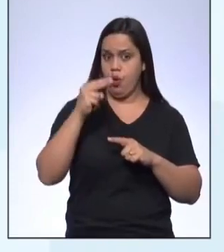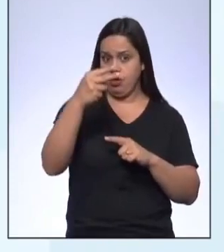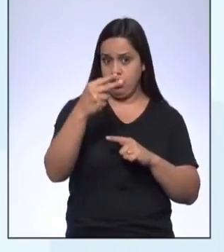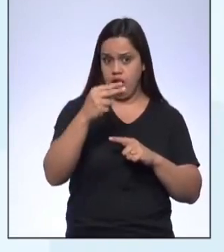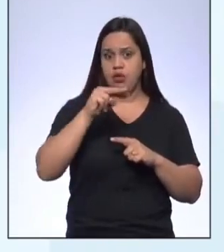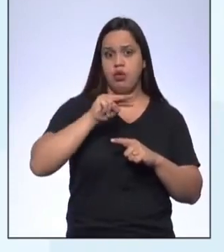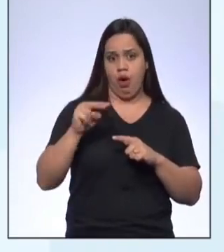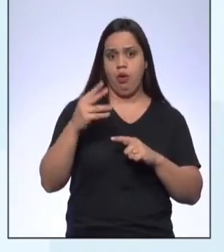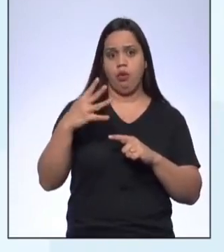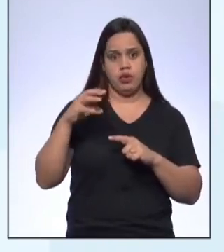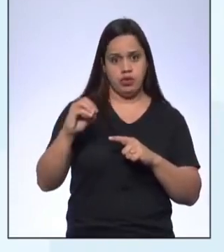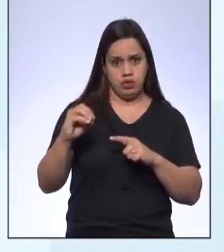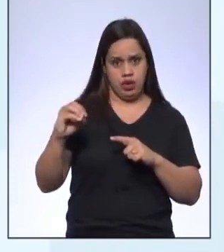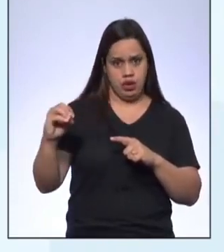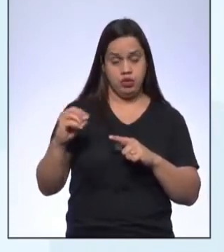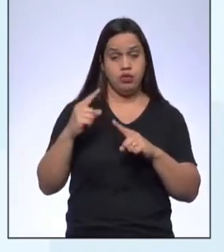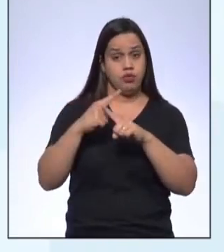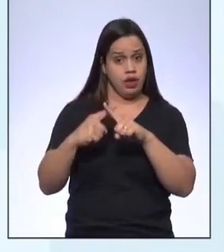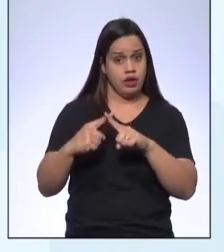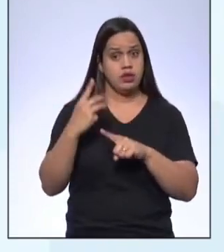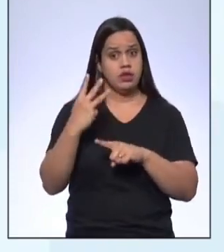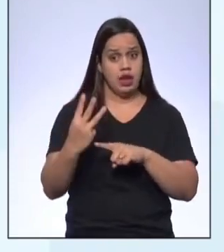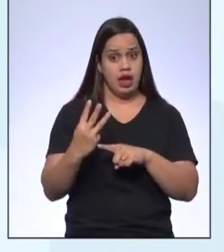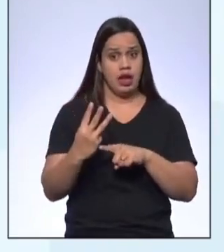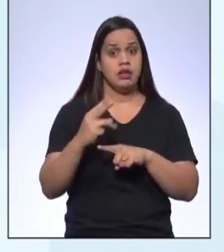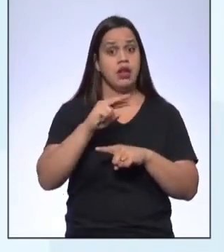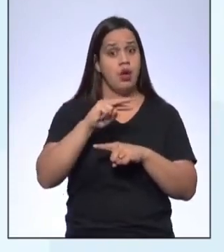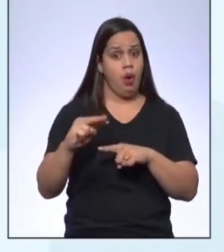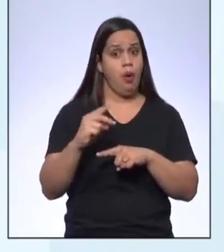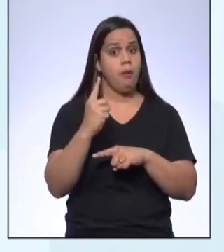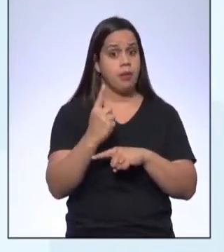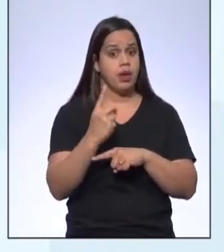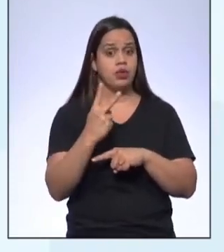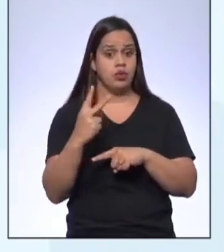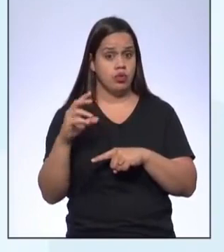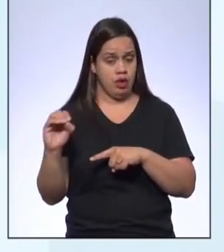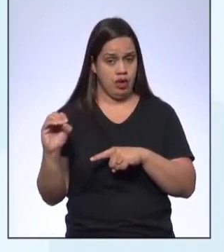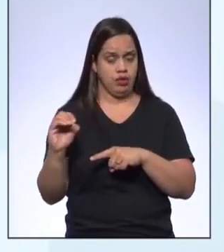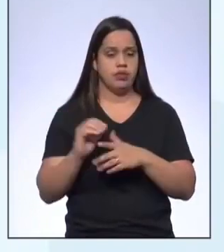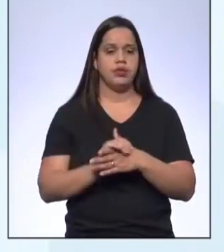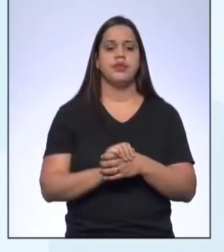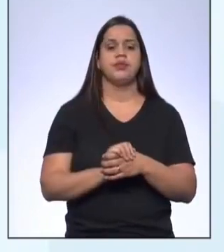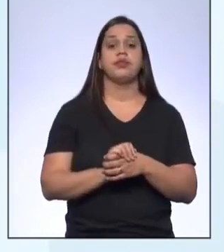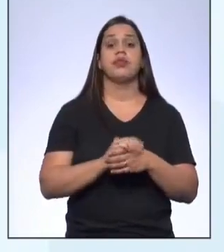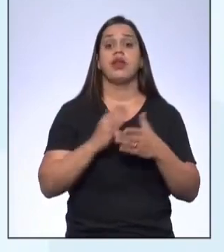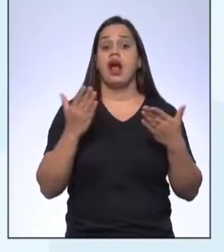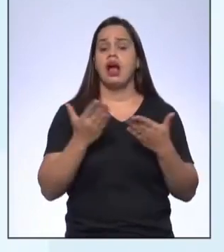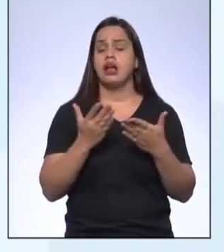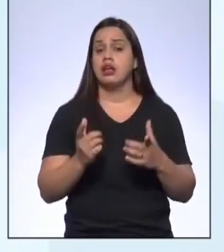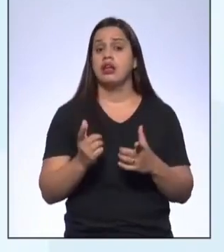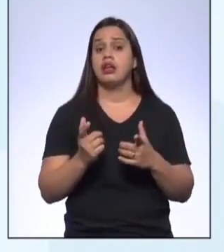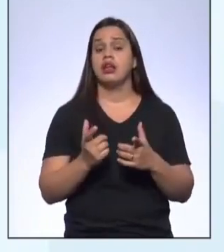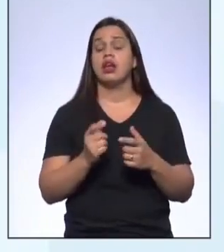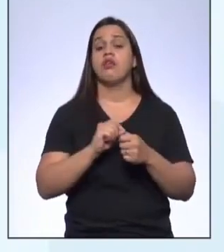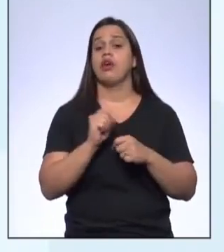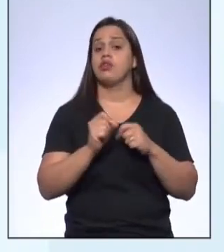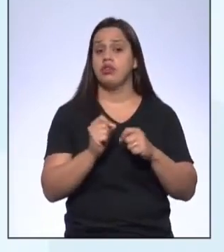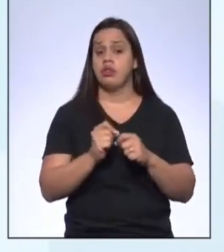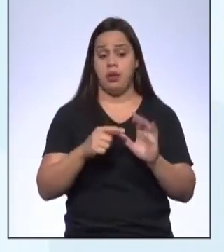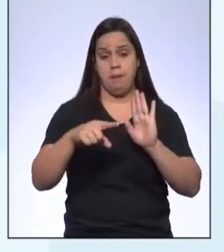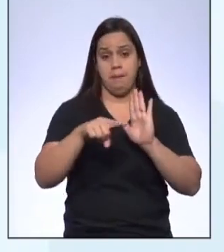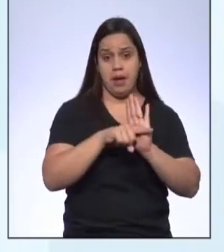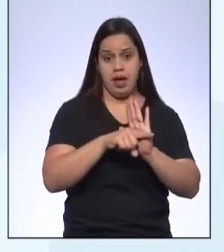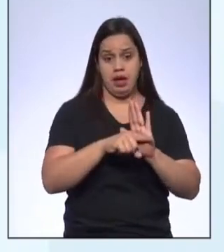400, vezes 3 lá, 1.200. Subtrai a área do maior menos o menor. Então,